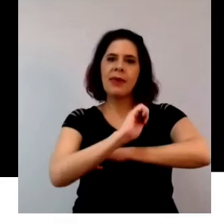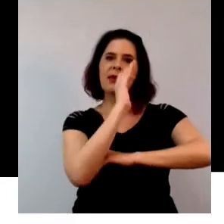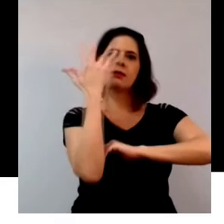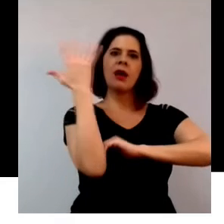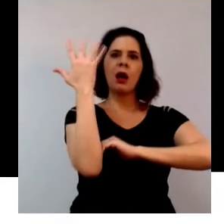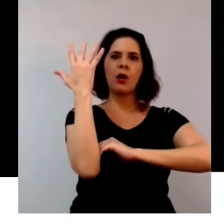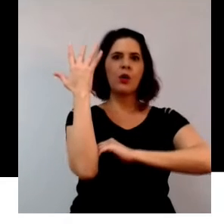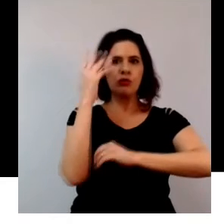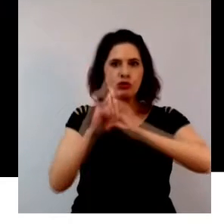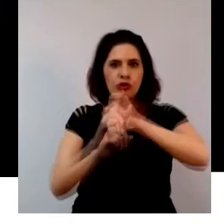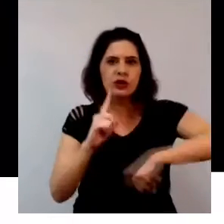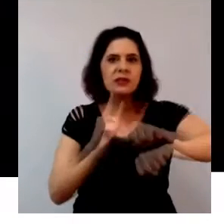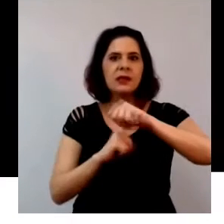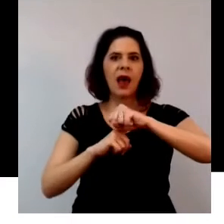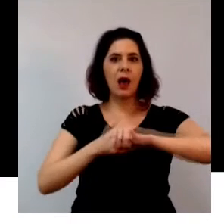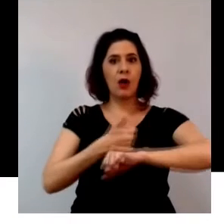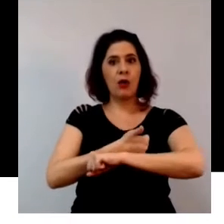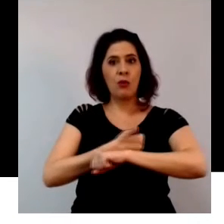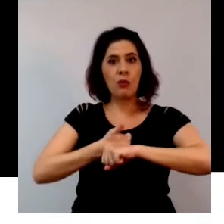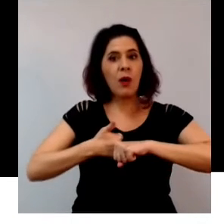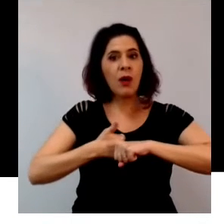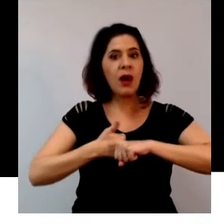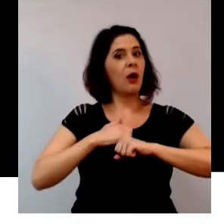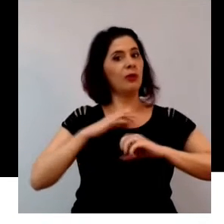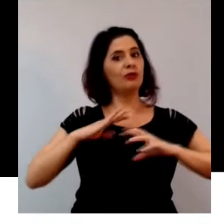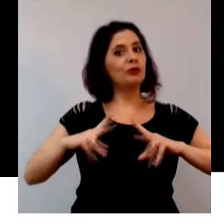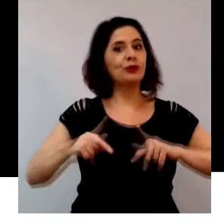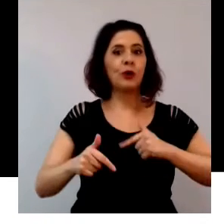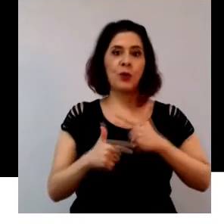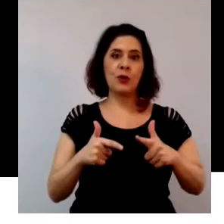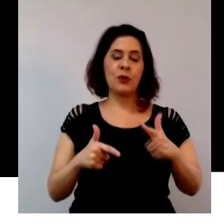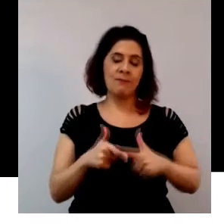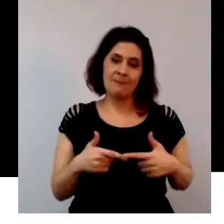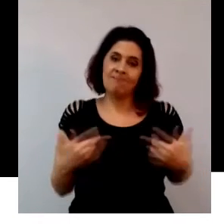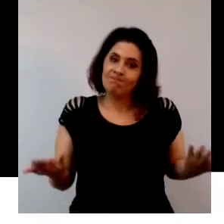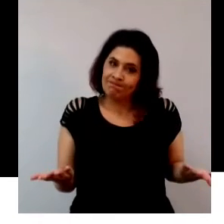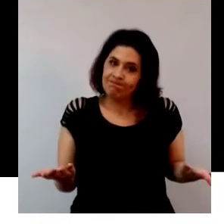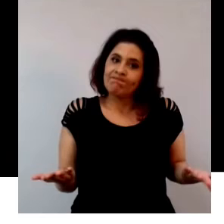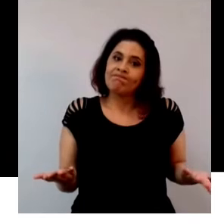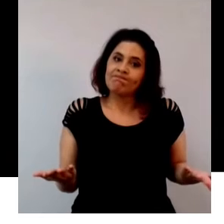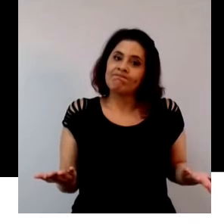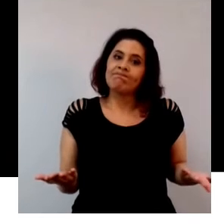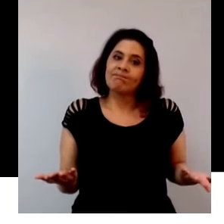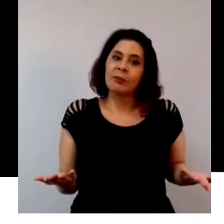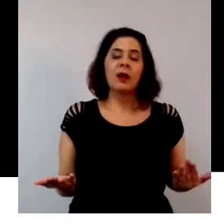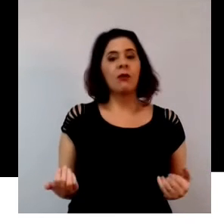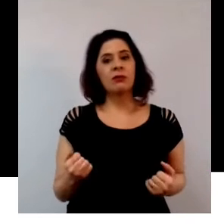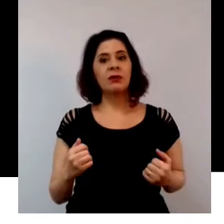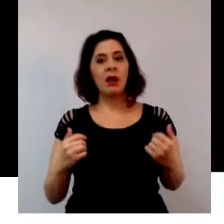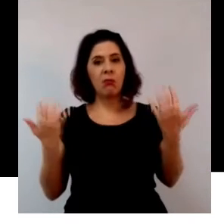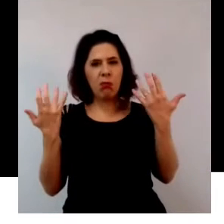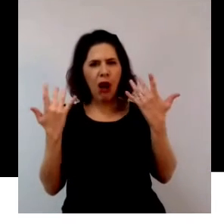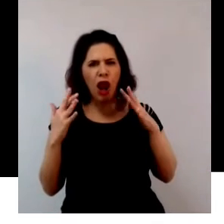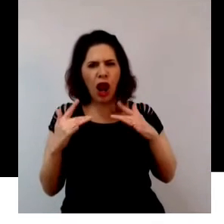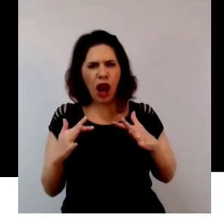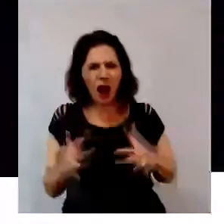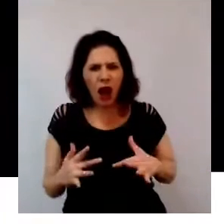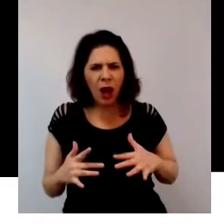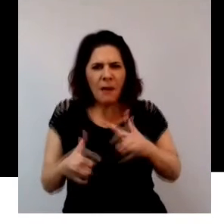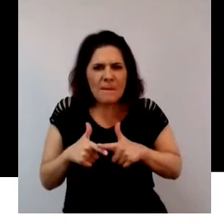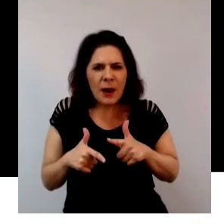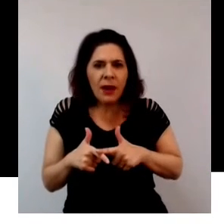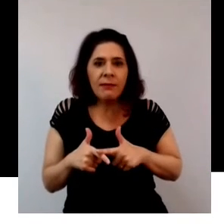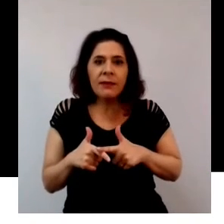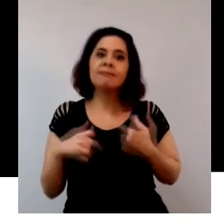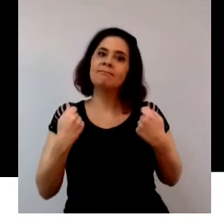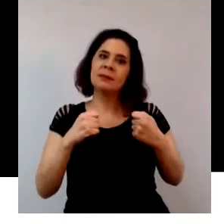necessário, né? Essa crise, ela pede respostas novas, né? E a gente vem percebendo que